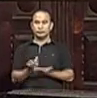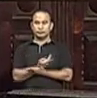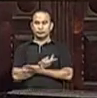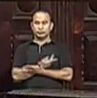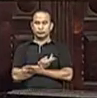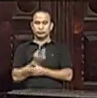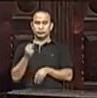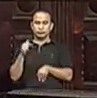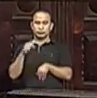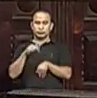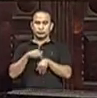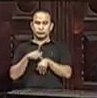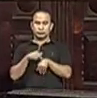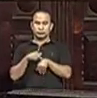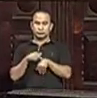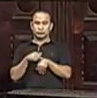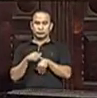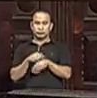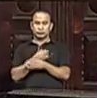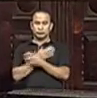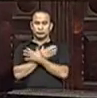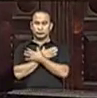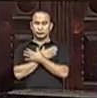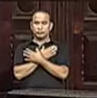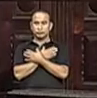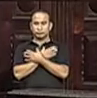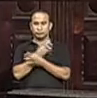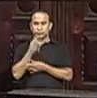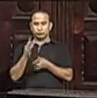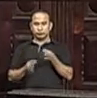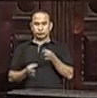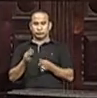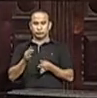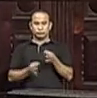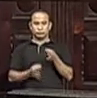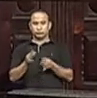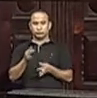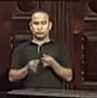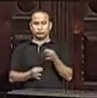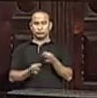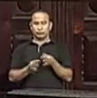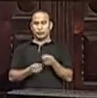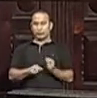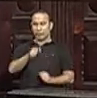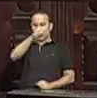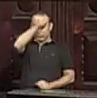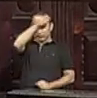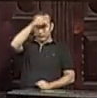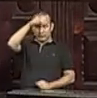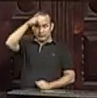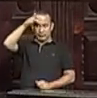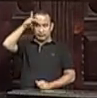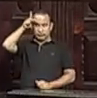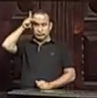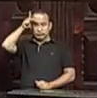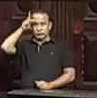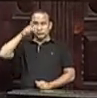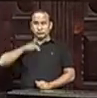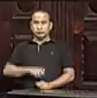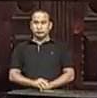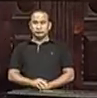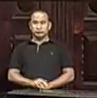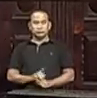no período do recesso do Judiciário, a Prefeitura recorreu